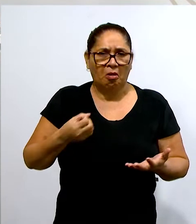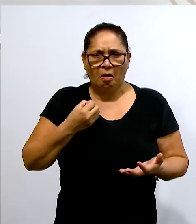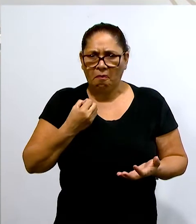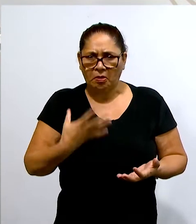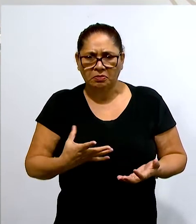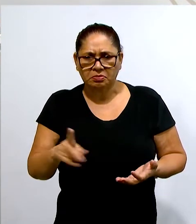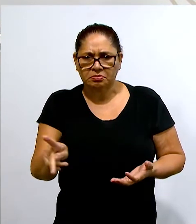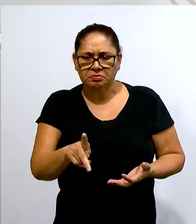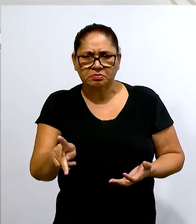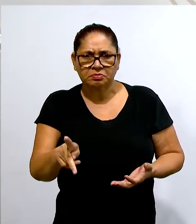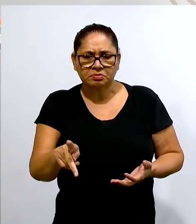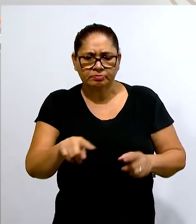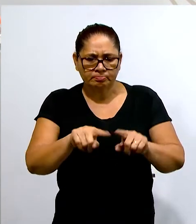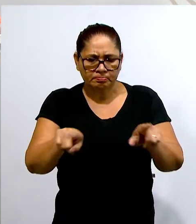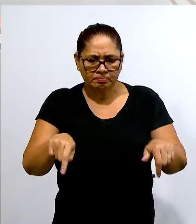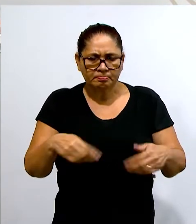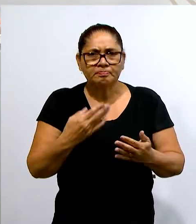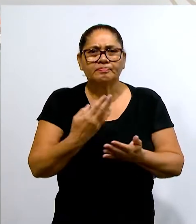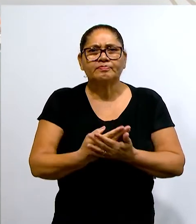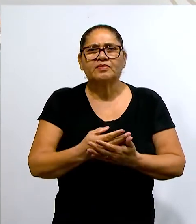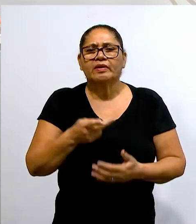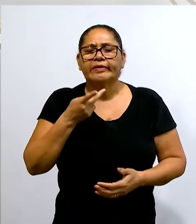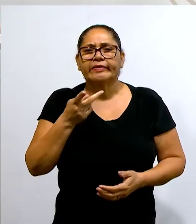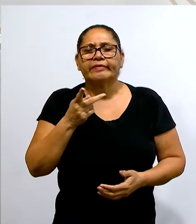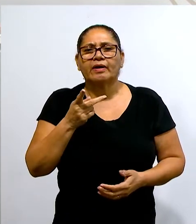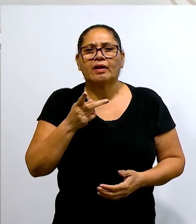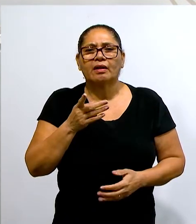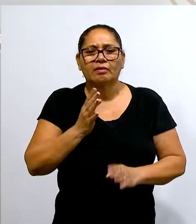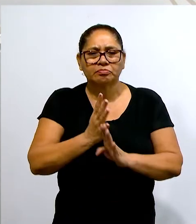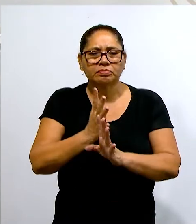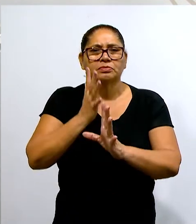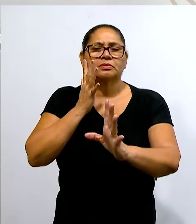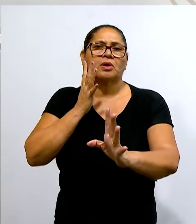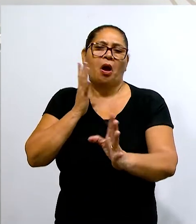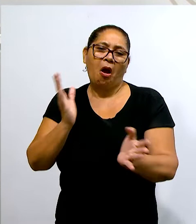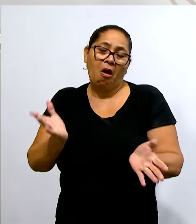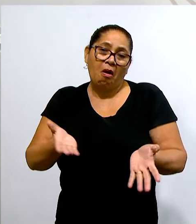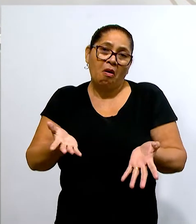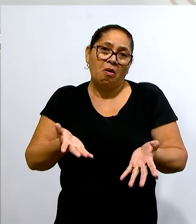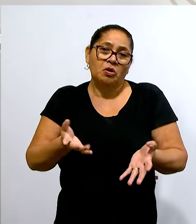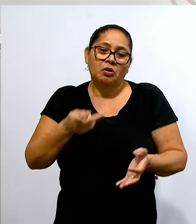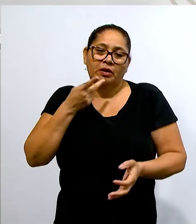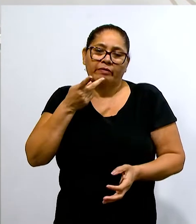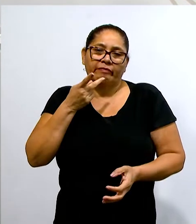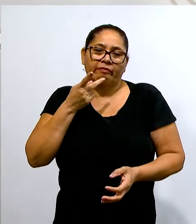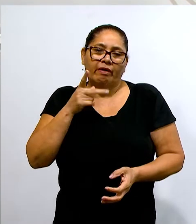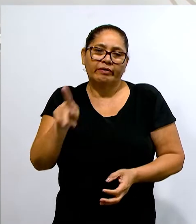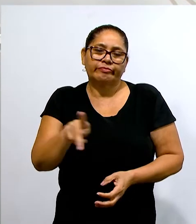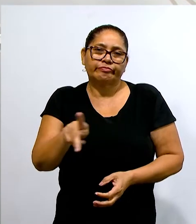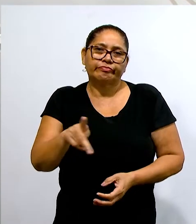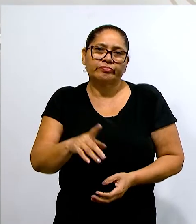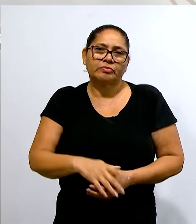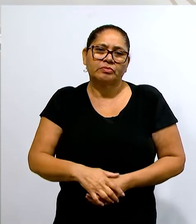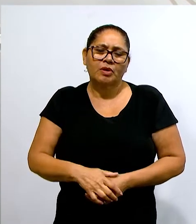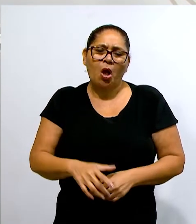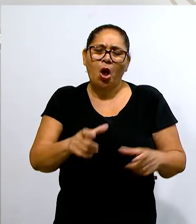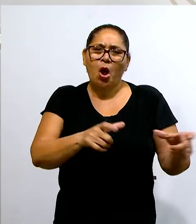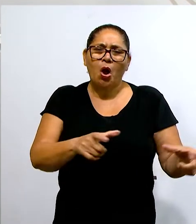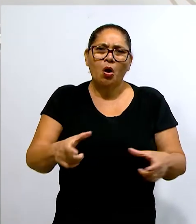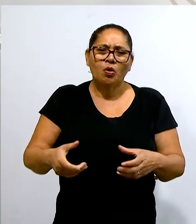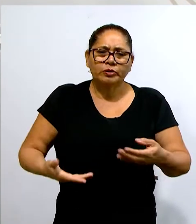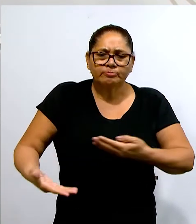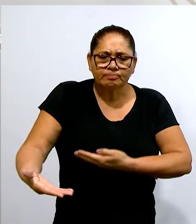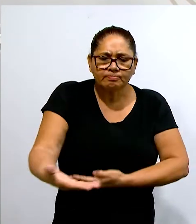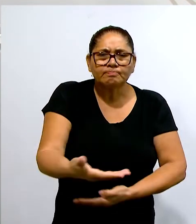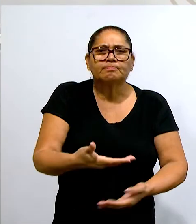que vai chegar na sala de aula e vai dizer, vamos ficar enfileirados hoje só quem fala sou eu. Onde que está a interatividade